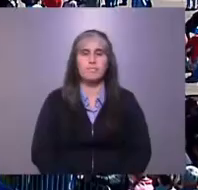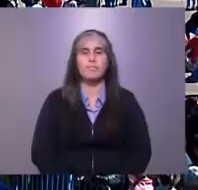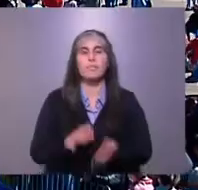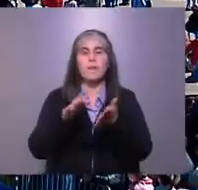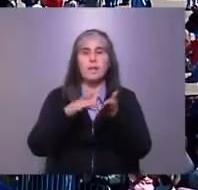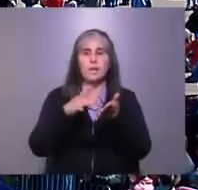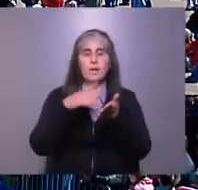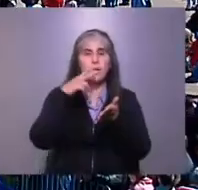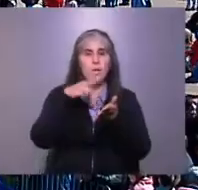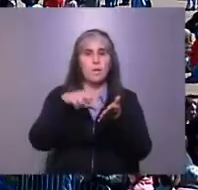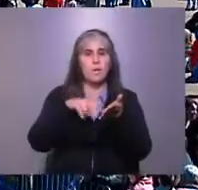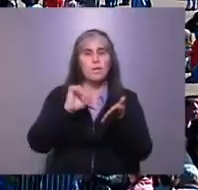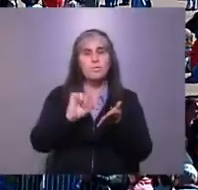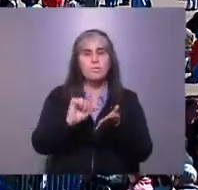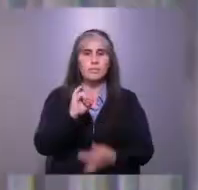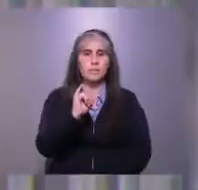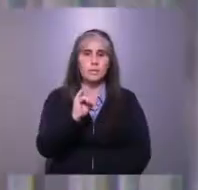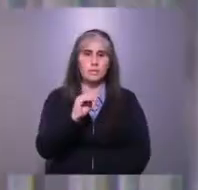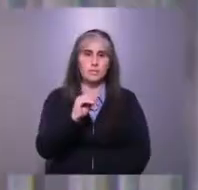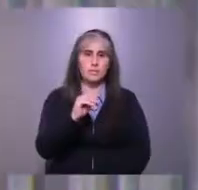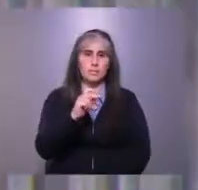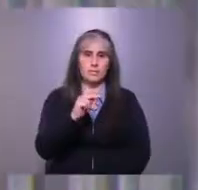Leitura do livro de Isaías.